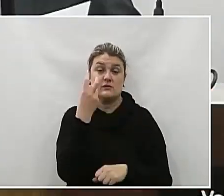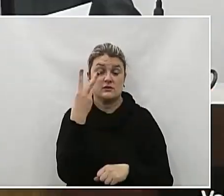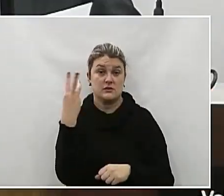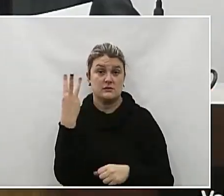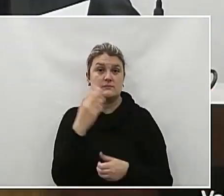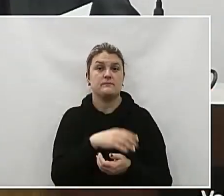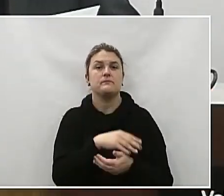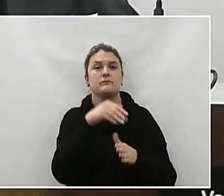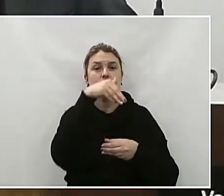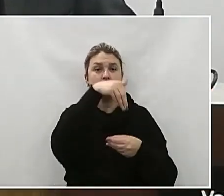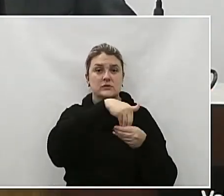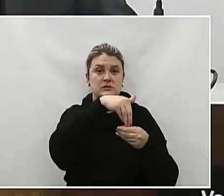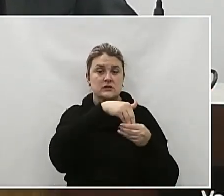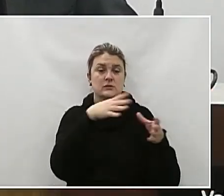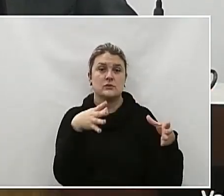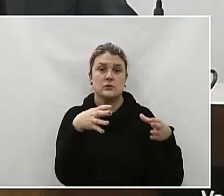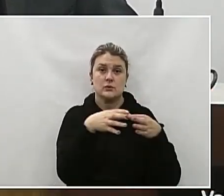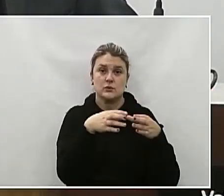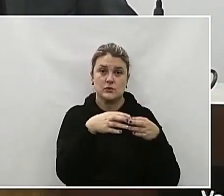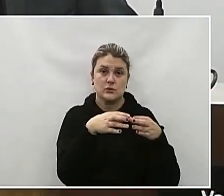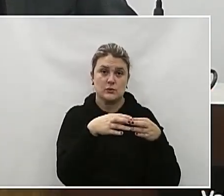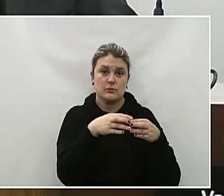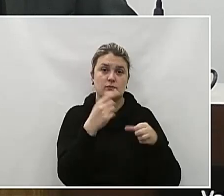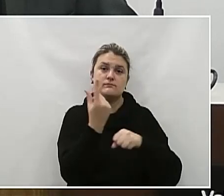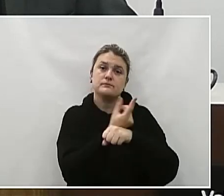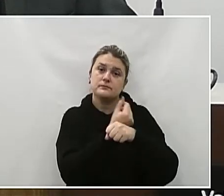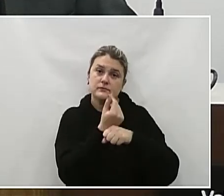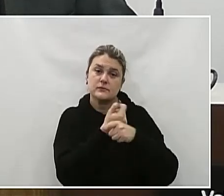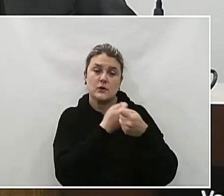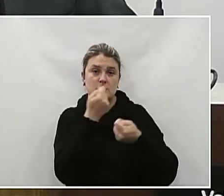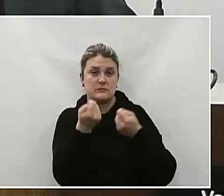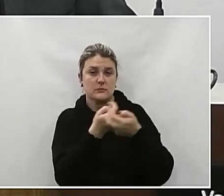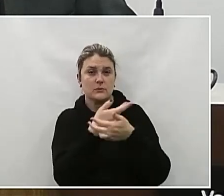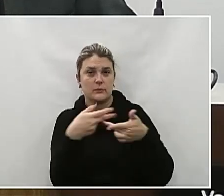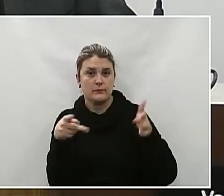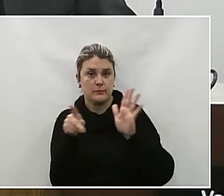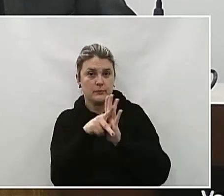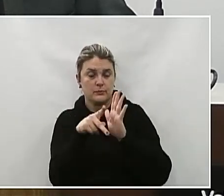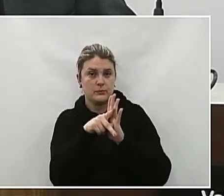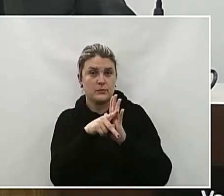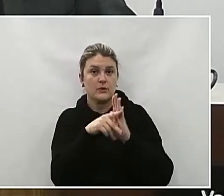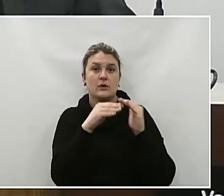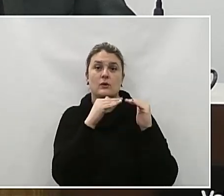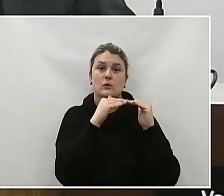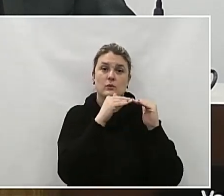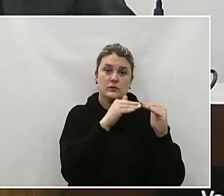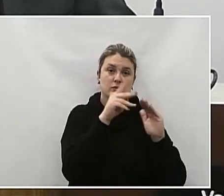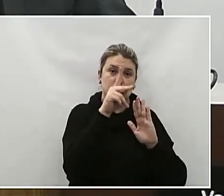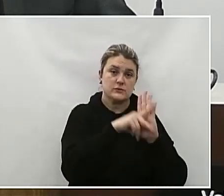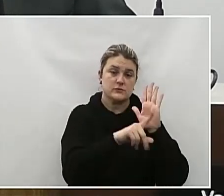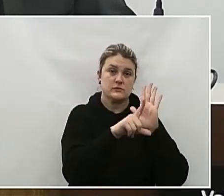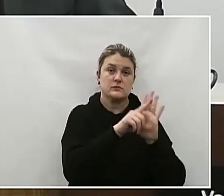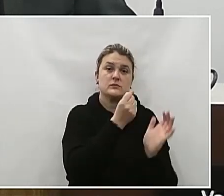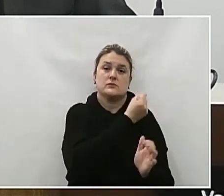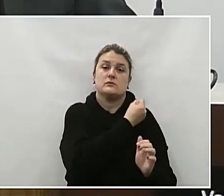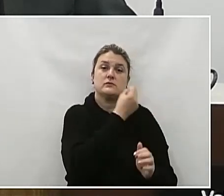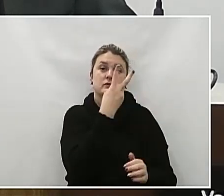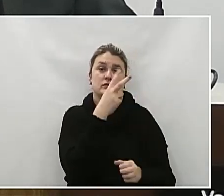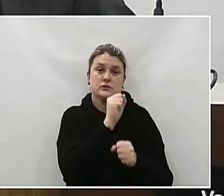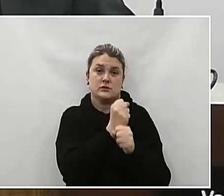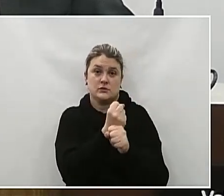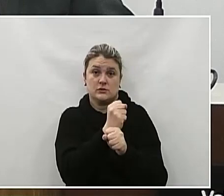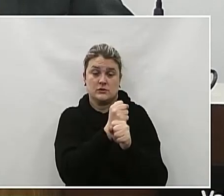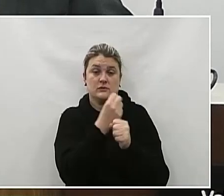Votação do parecer fundamentado Da comissão de finanças Orçamento e patrimônio Favorável ao projeto De lei ordinária Número 28 de